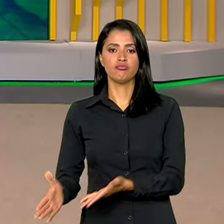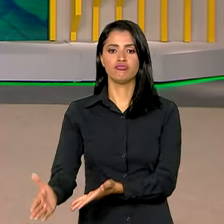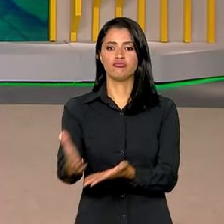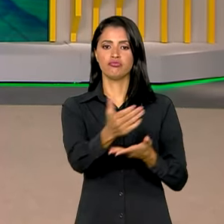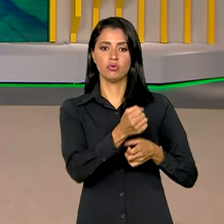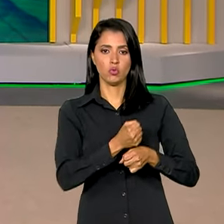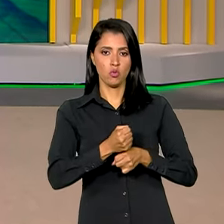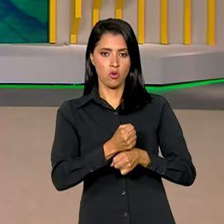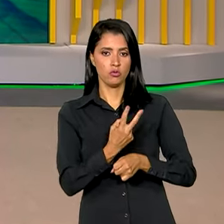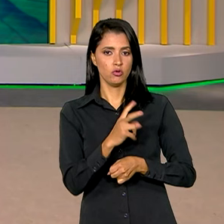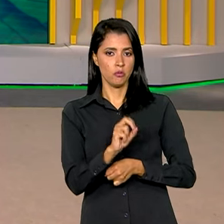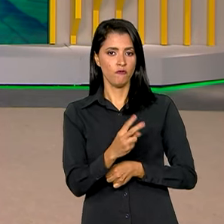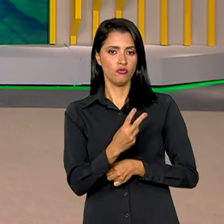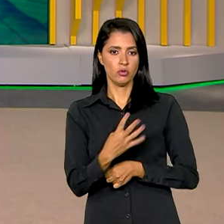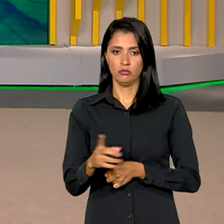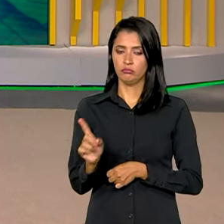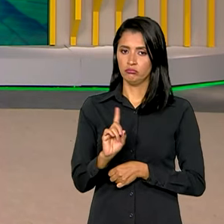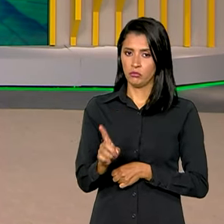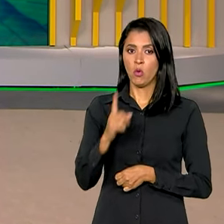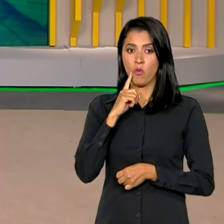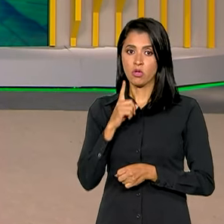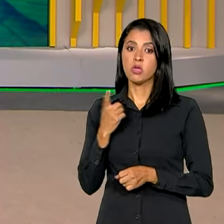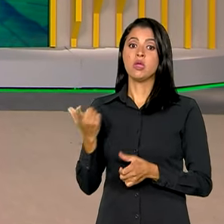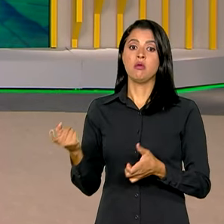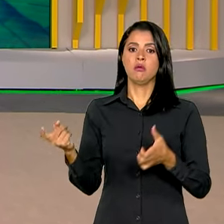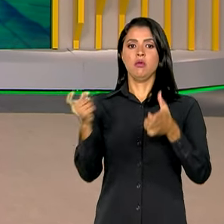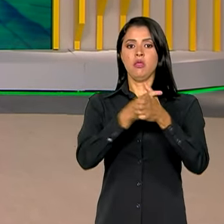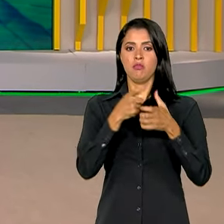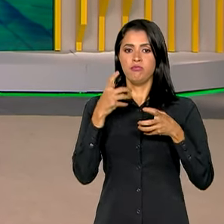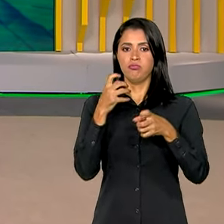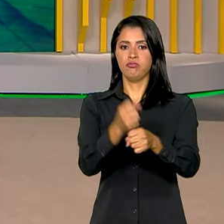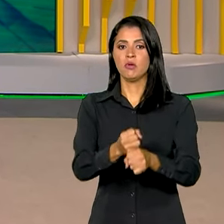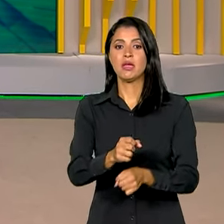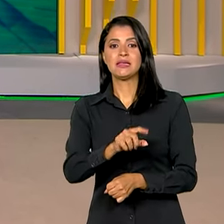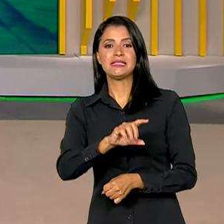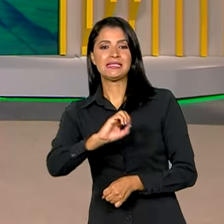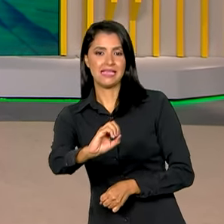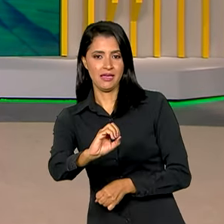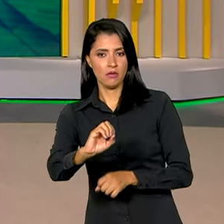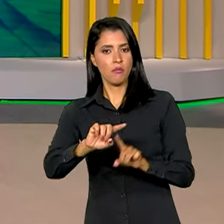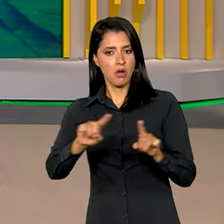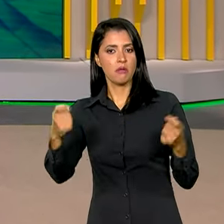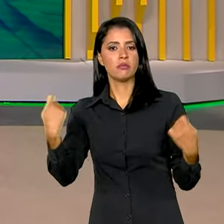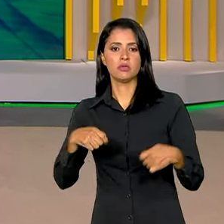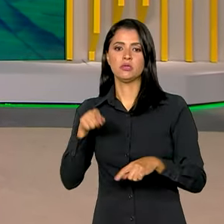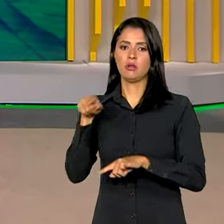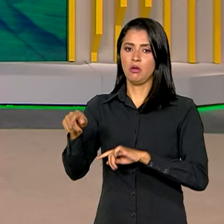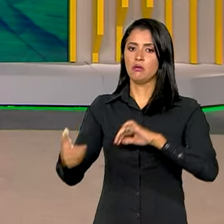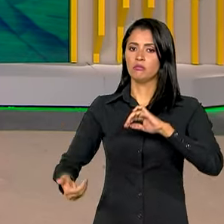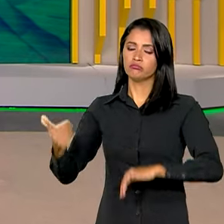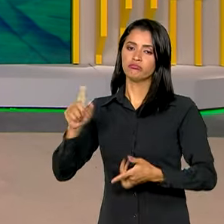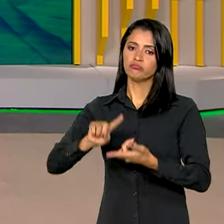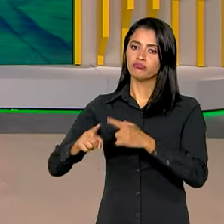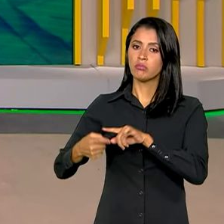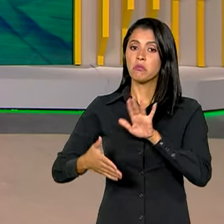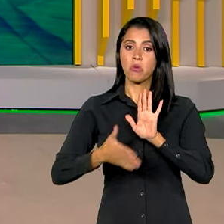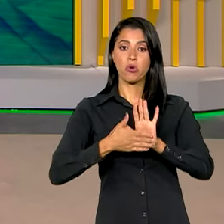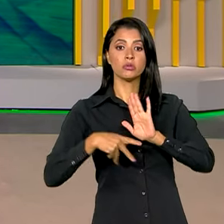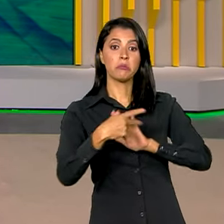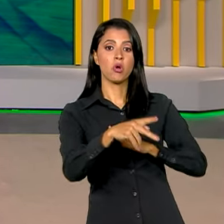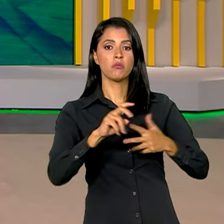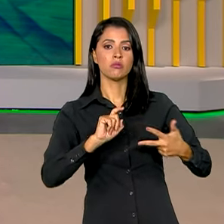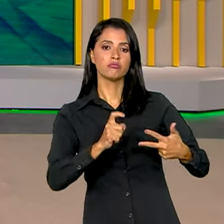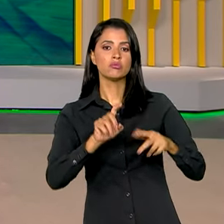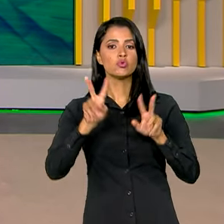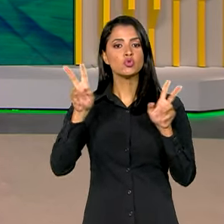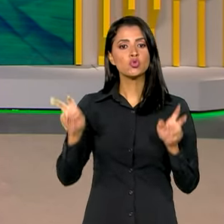2024 e atingir o chamado déficit zero. Mas para isso vai ter que negociar no Congresso a proposta do Executivo